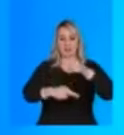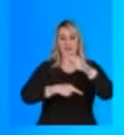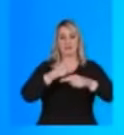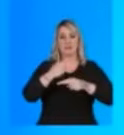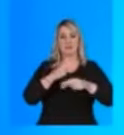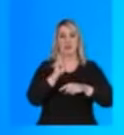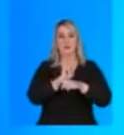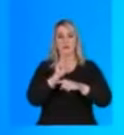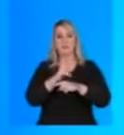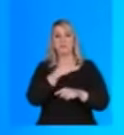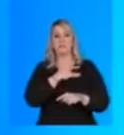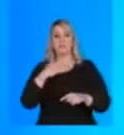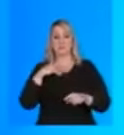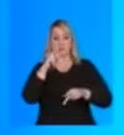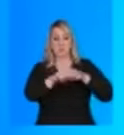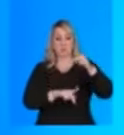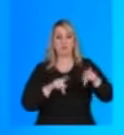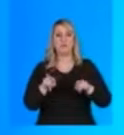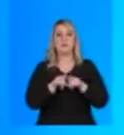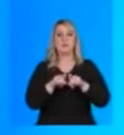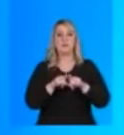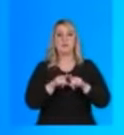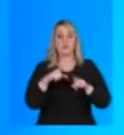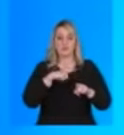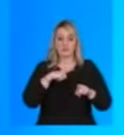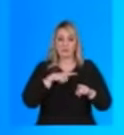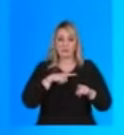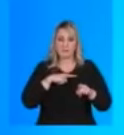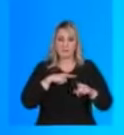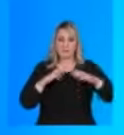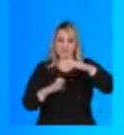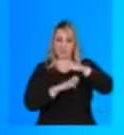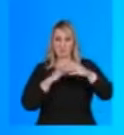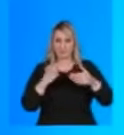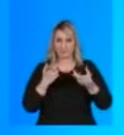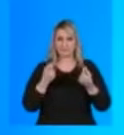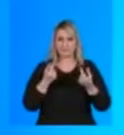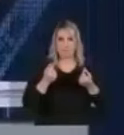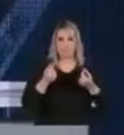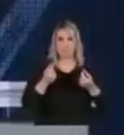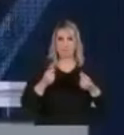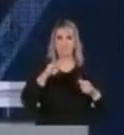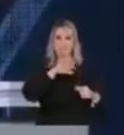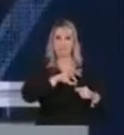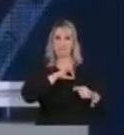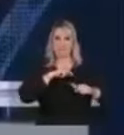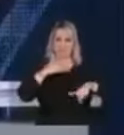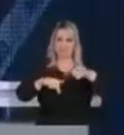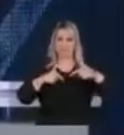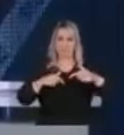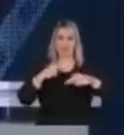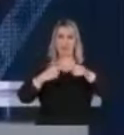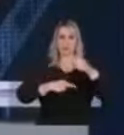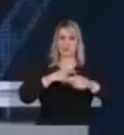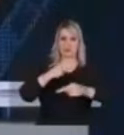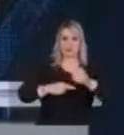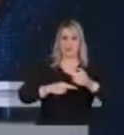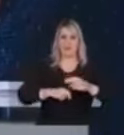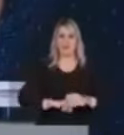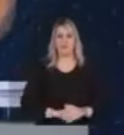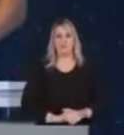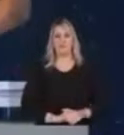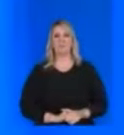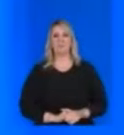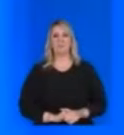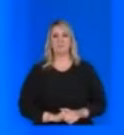para proteger a saúde da população e gerar emprego e Emprego e renda sustentáveis um minuto para tréplica Carlos